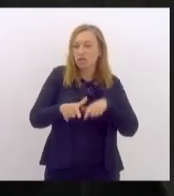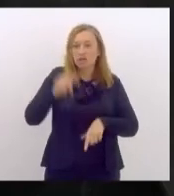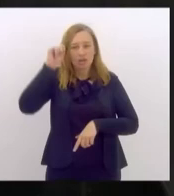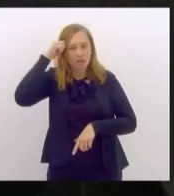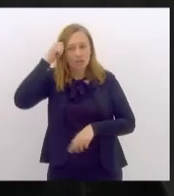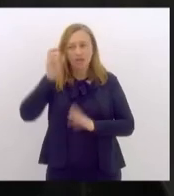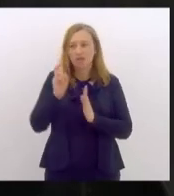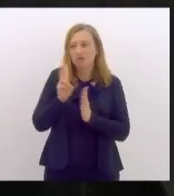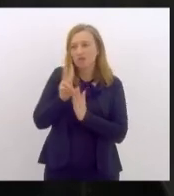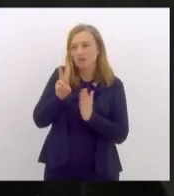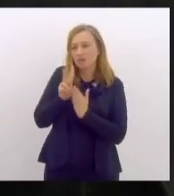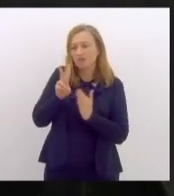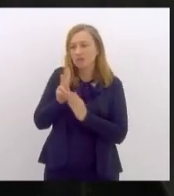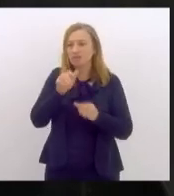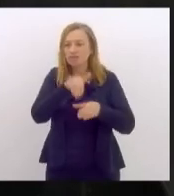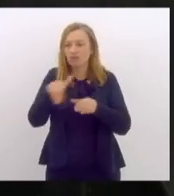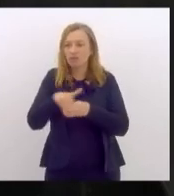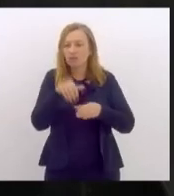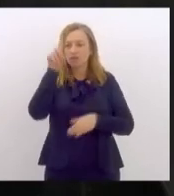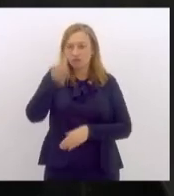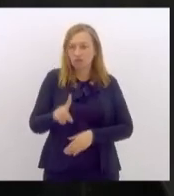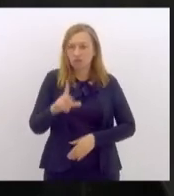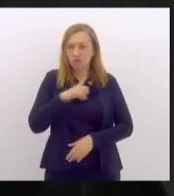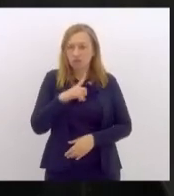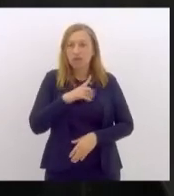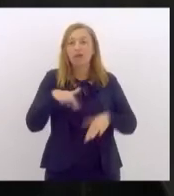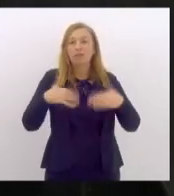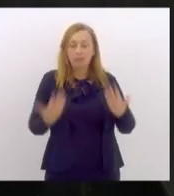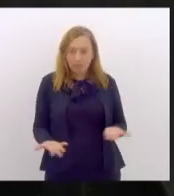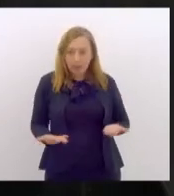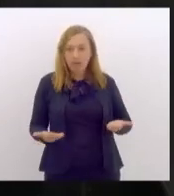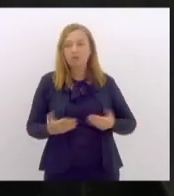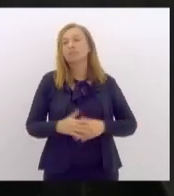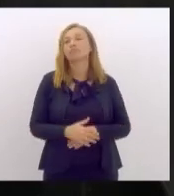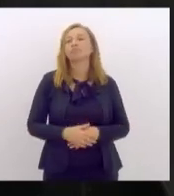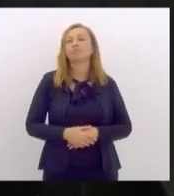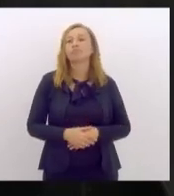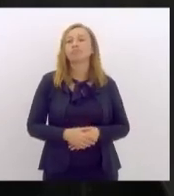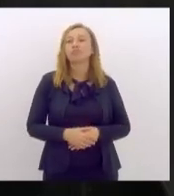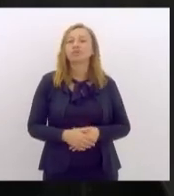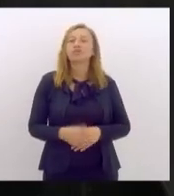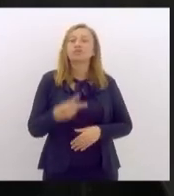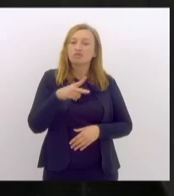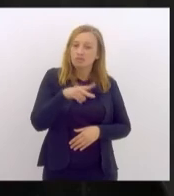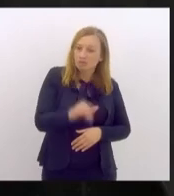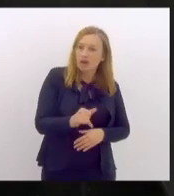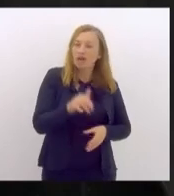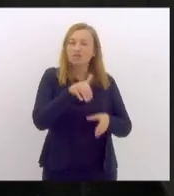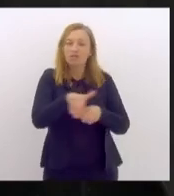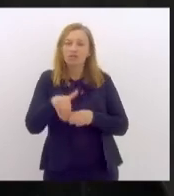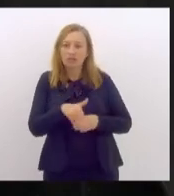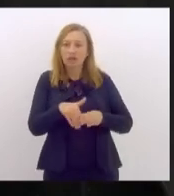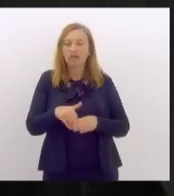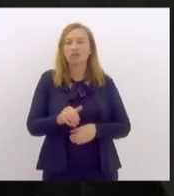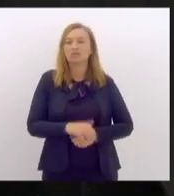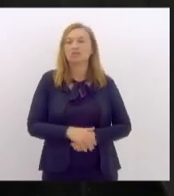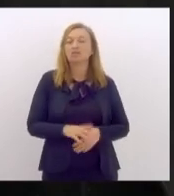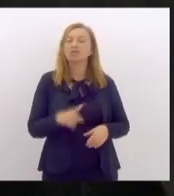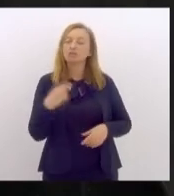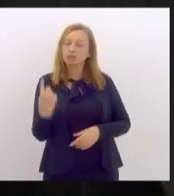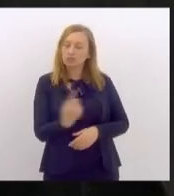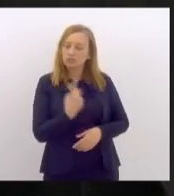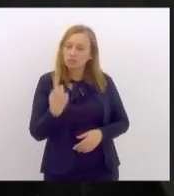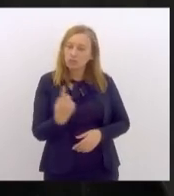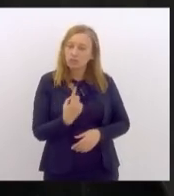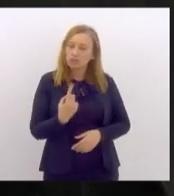indígena desse país ter direito ao voto então existem esse direito plano a cidadania e nós